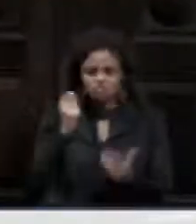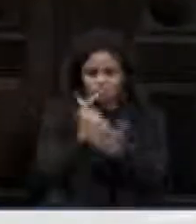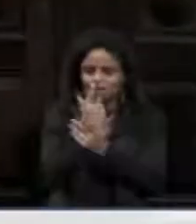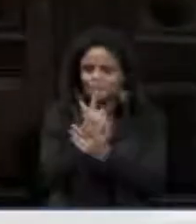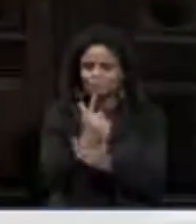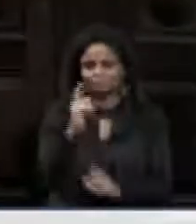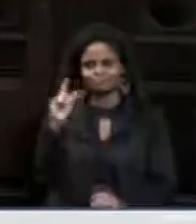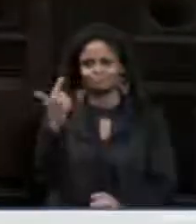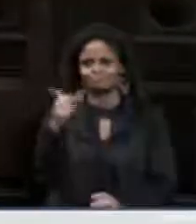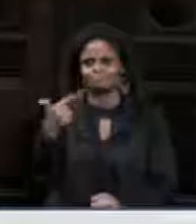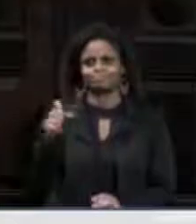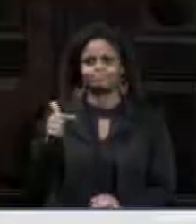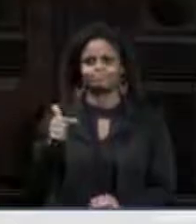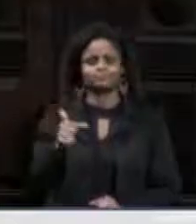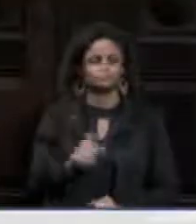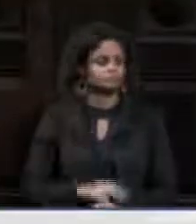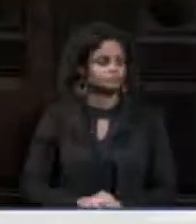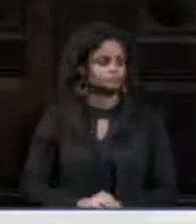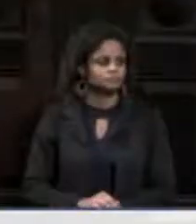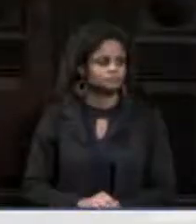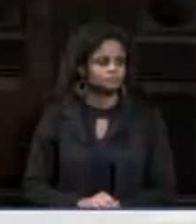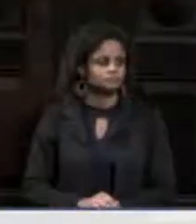passagens por cartões de crédito.